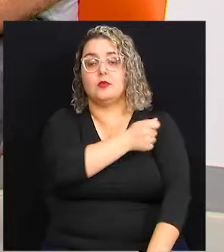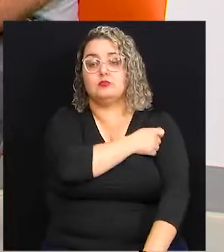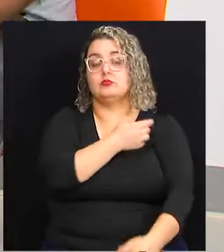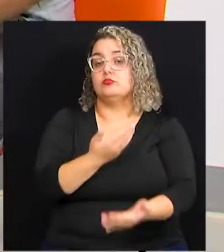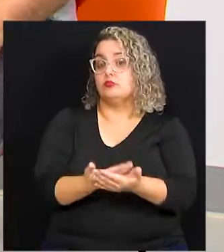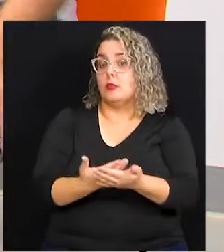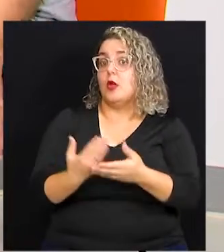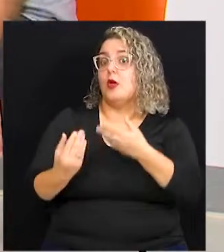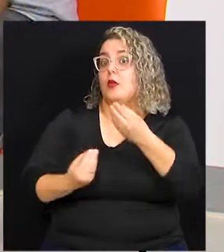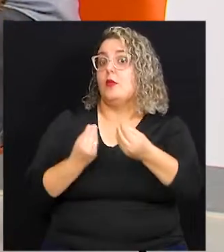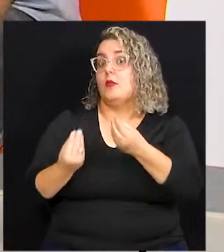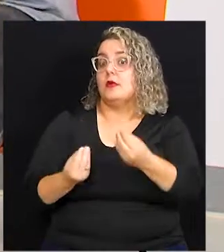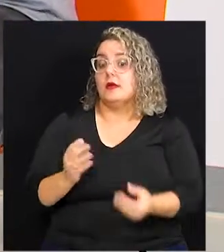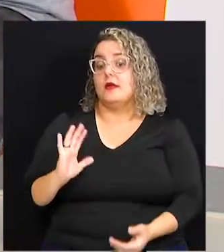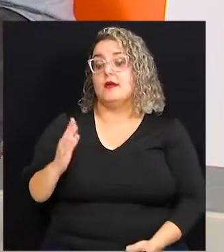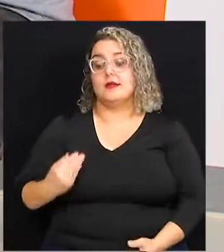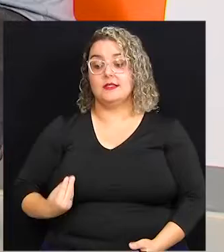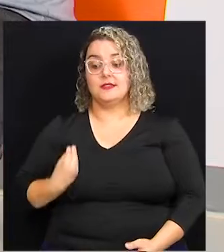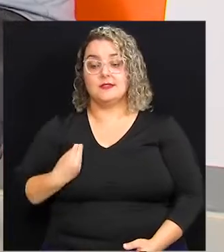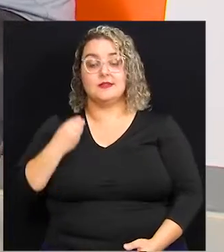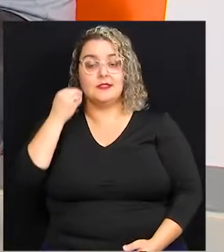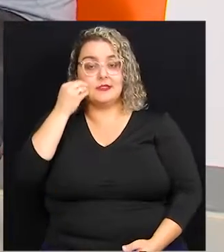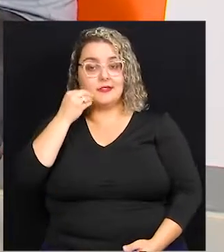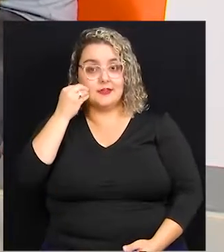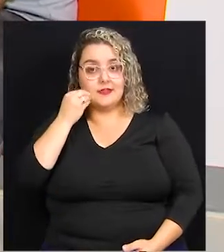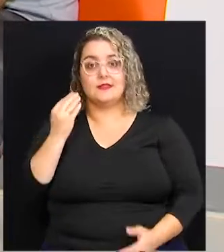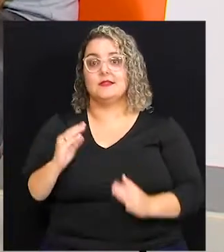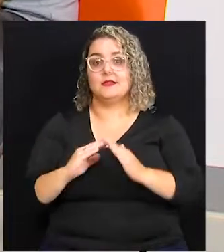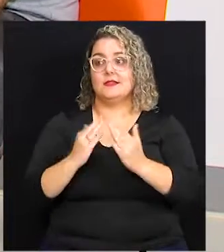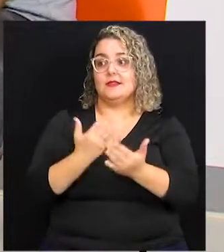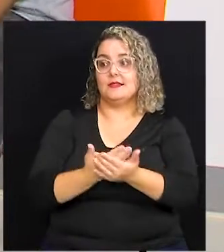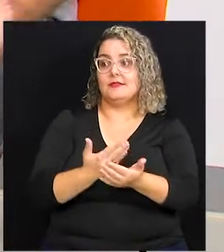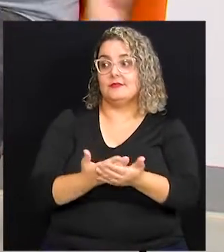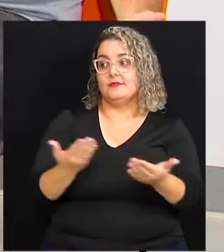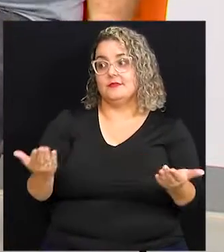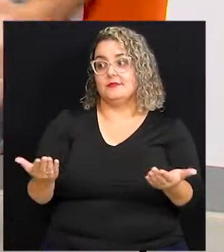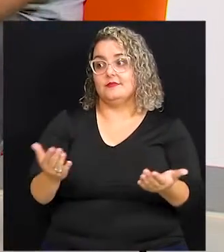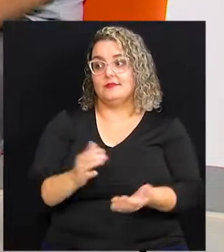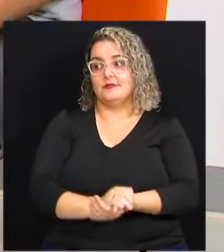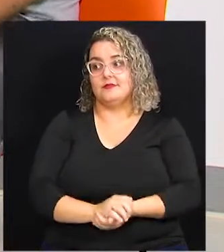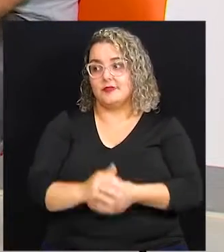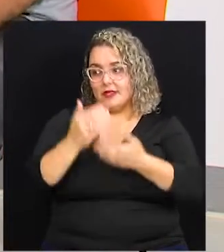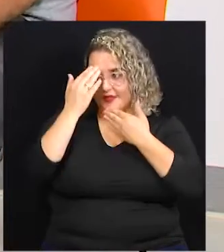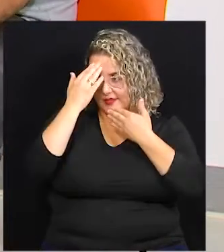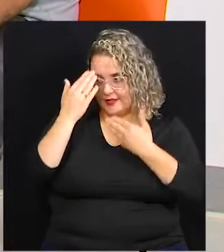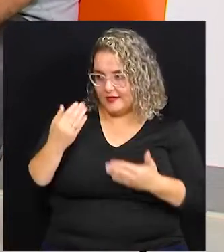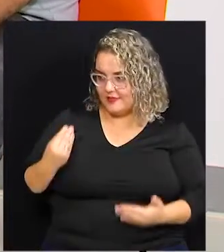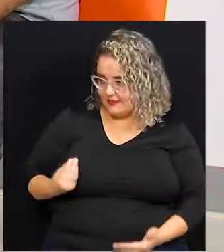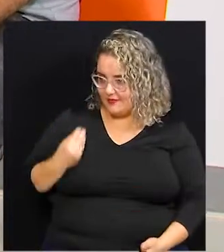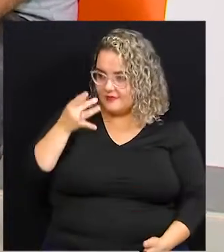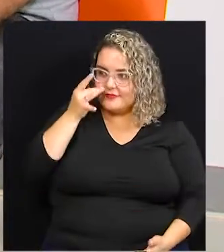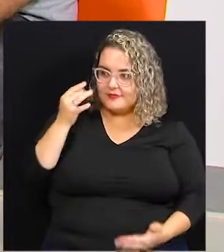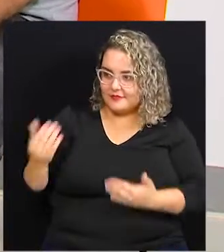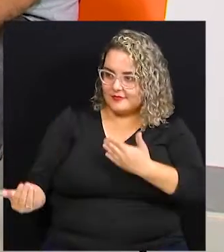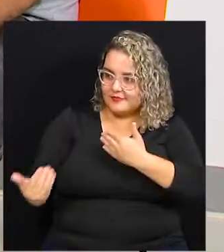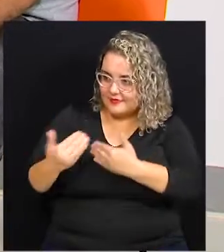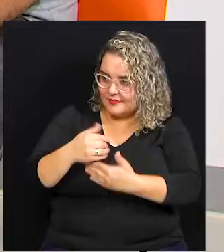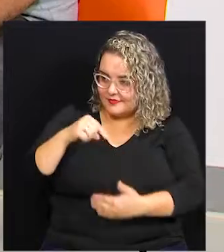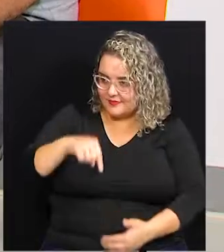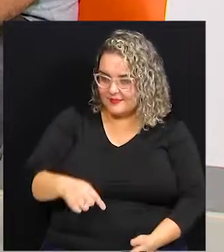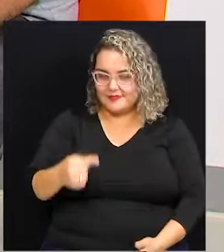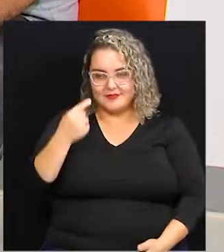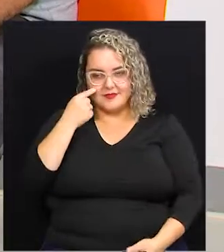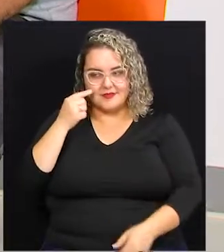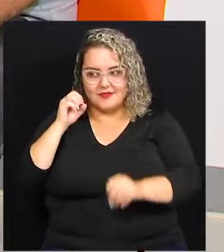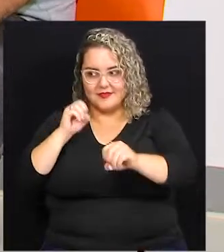para saber justamente como tem sido, né, essa experiência na escola. Desde já, eu agradeço a sua participação aqui